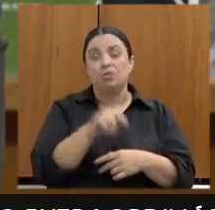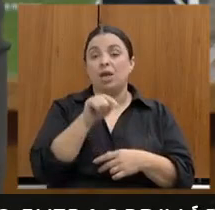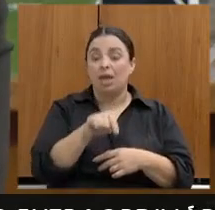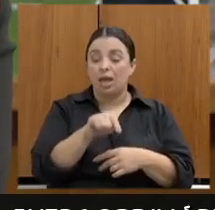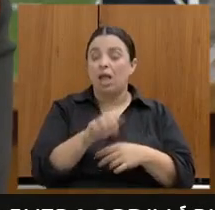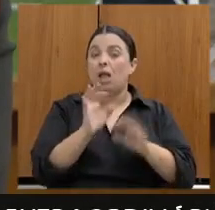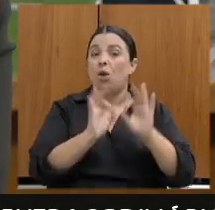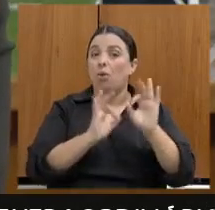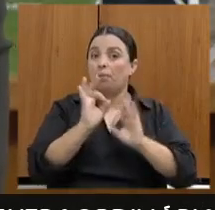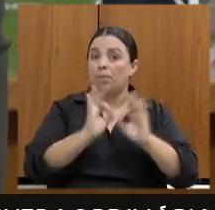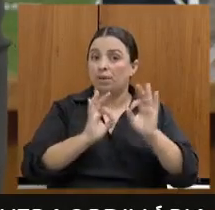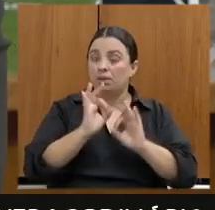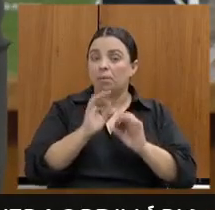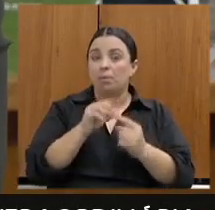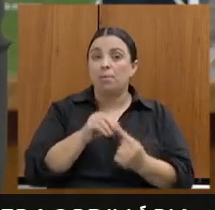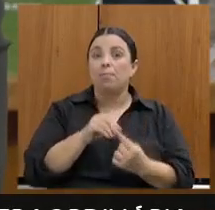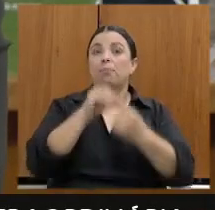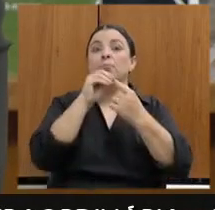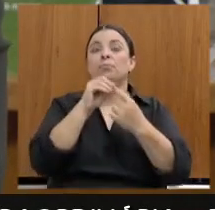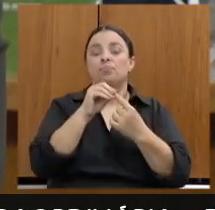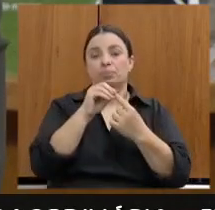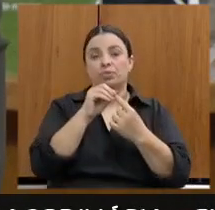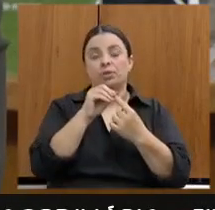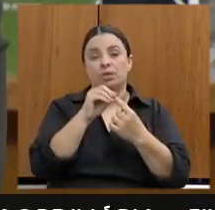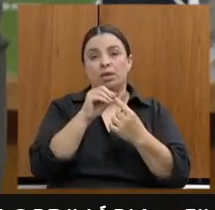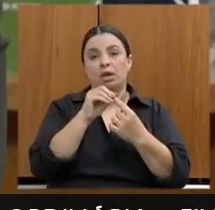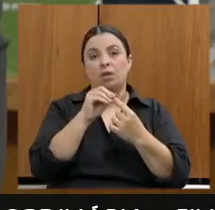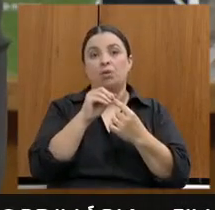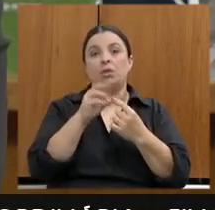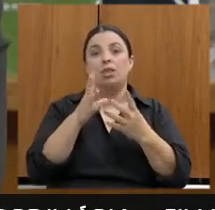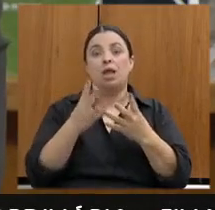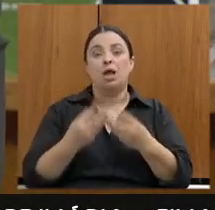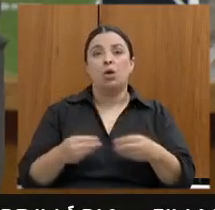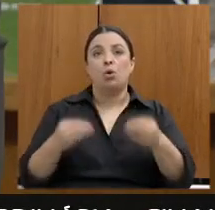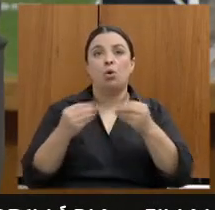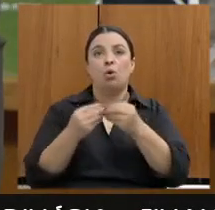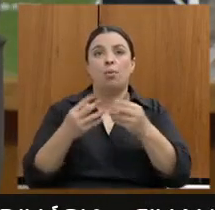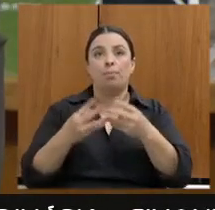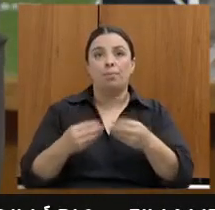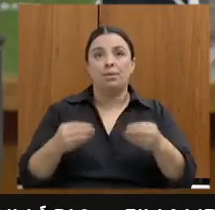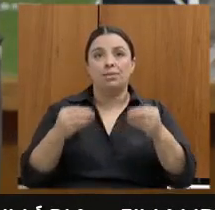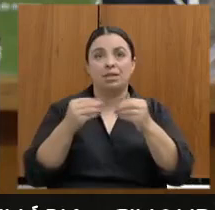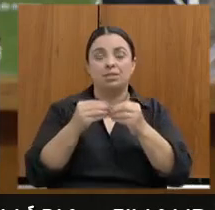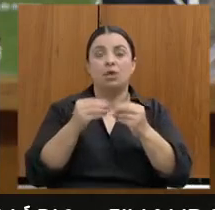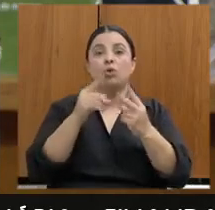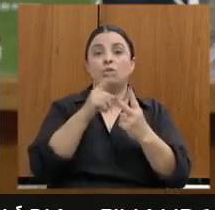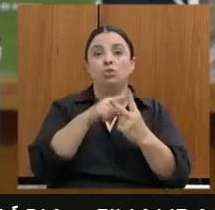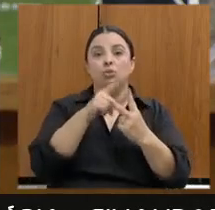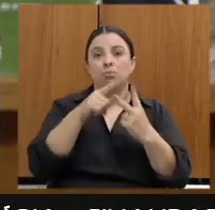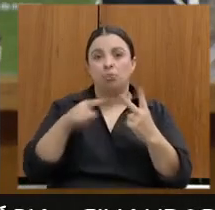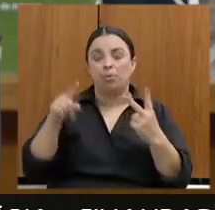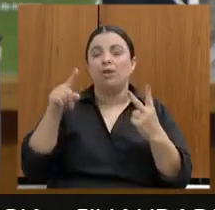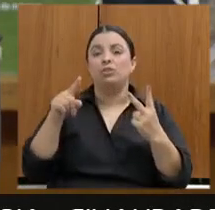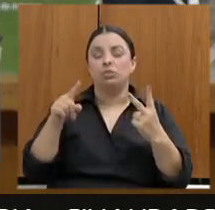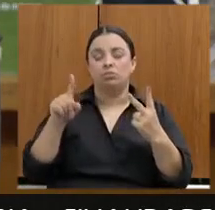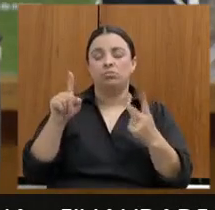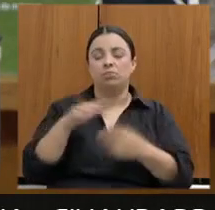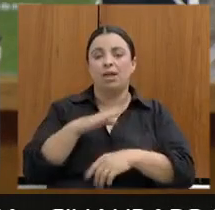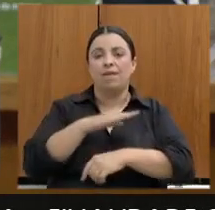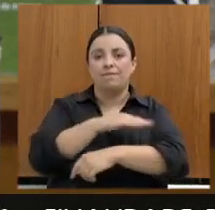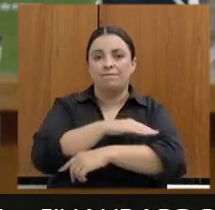planejar é prioritário na compensação do desastre de Brumadinho da Vale